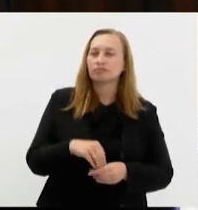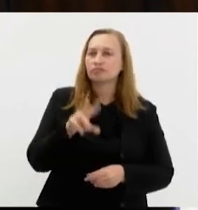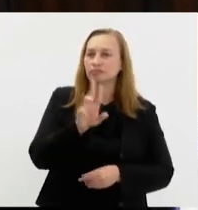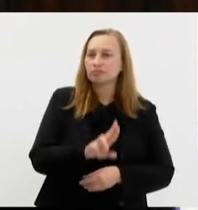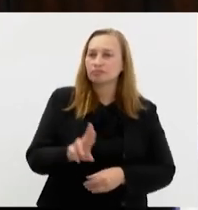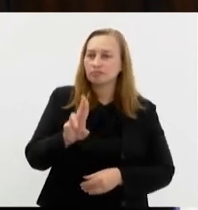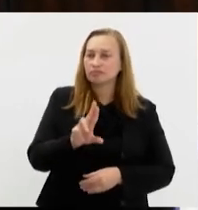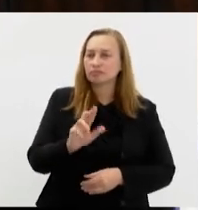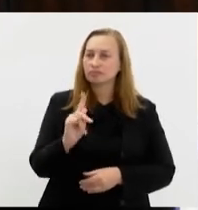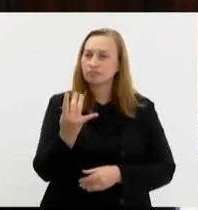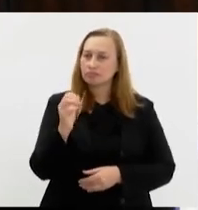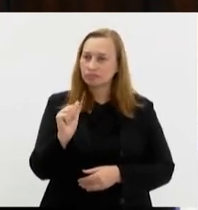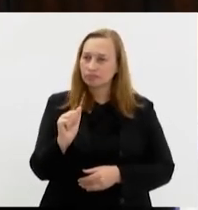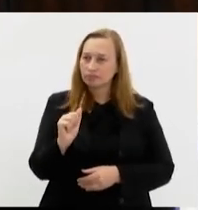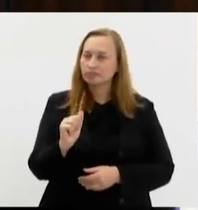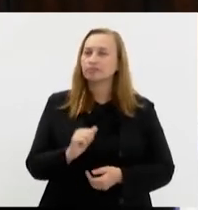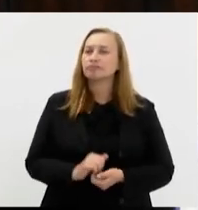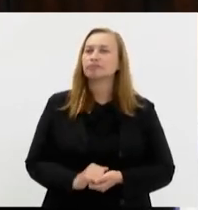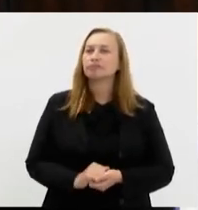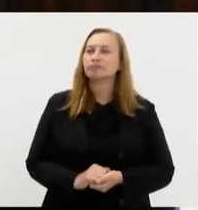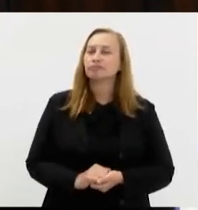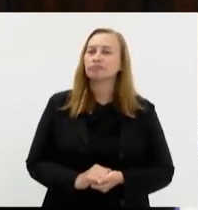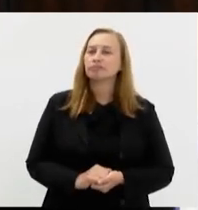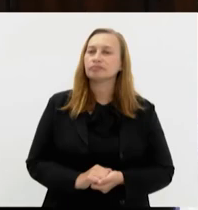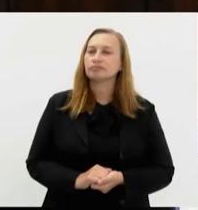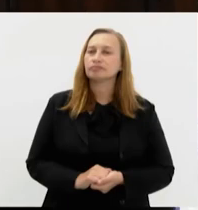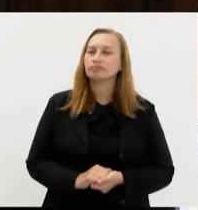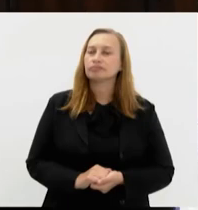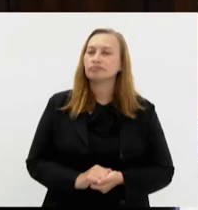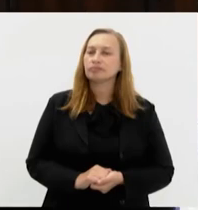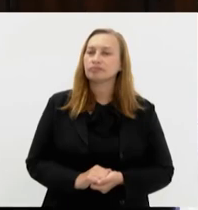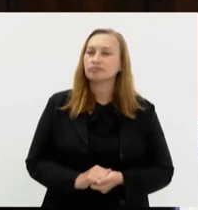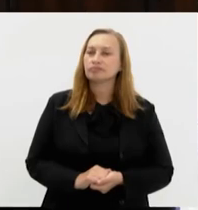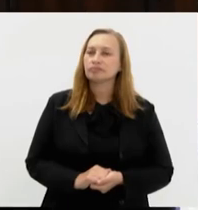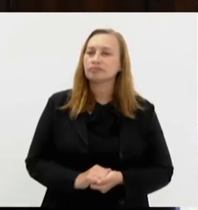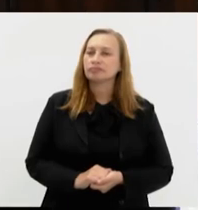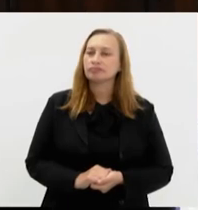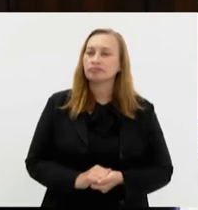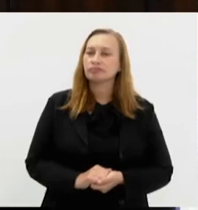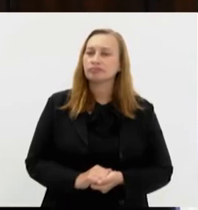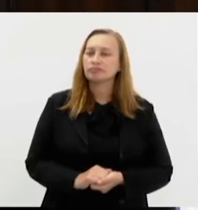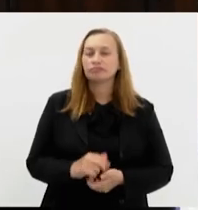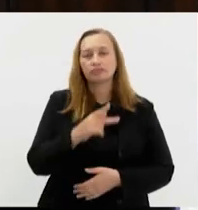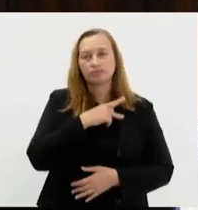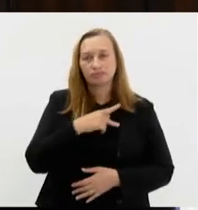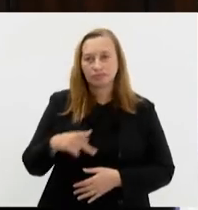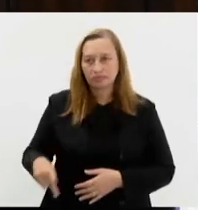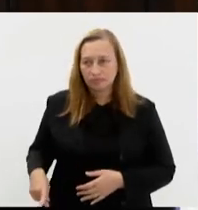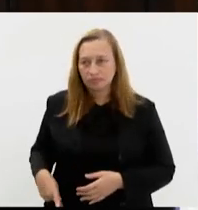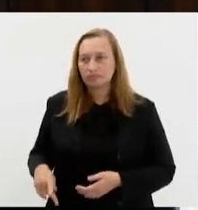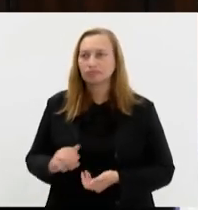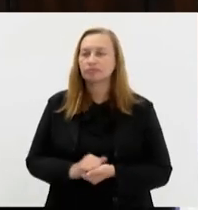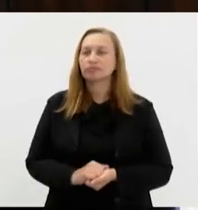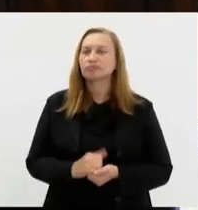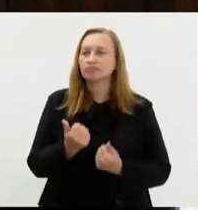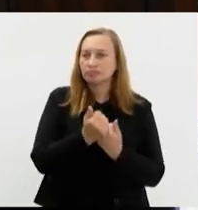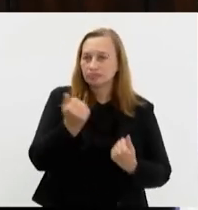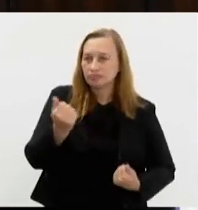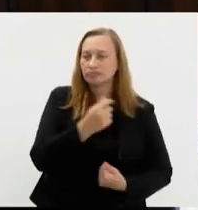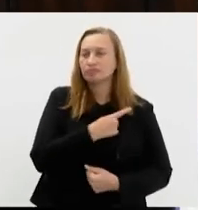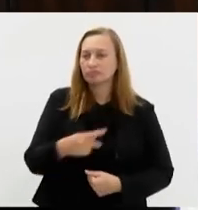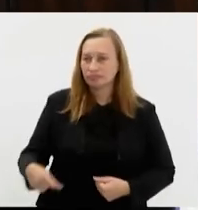campanha aí vou pular do transporte ao uso em campanha pelo presidente pelo